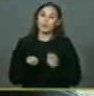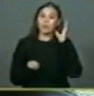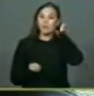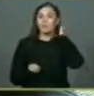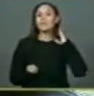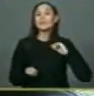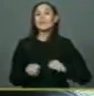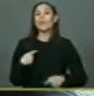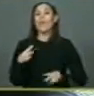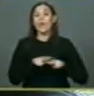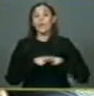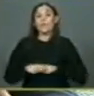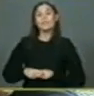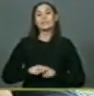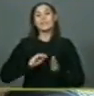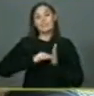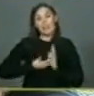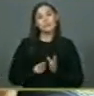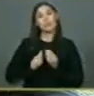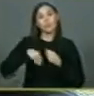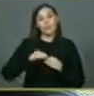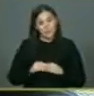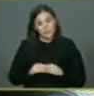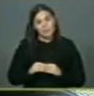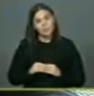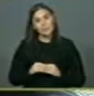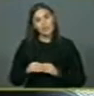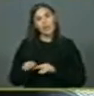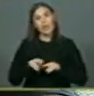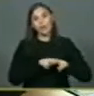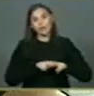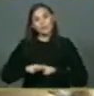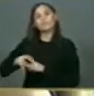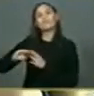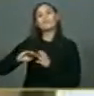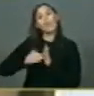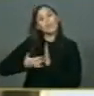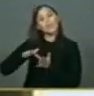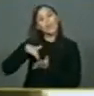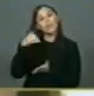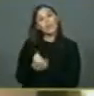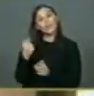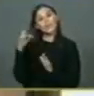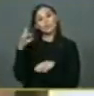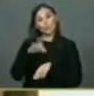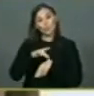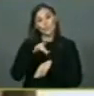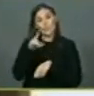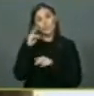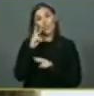fazer exames complementares, foram fazer o rastreio da doença toda e então aí é que descobriram